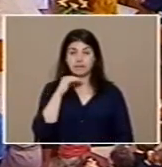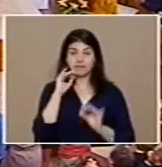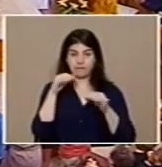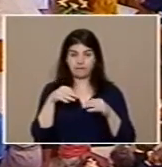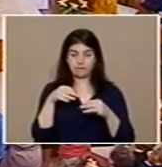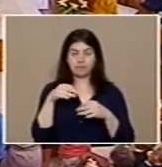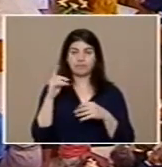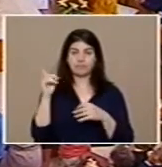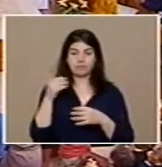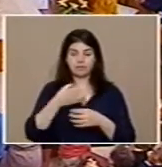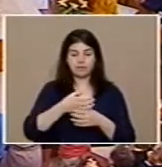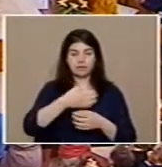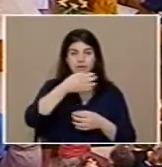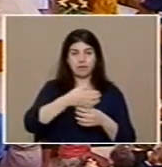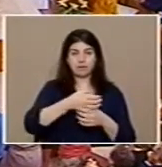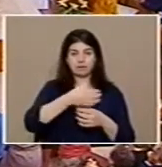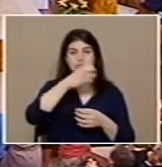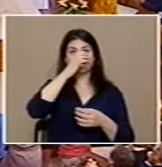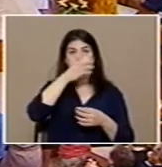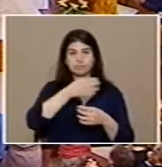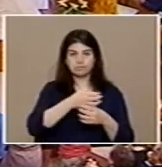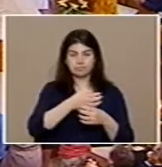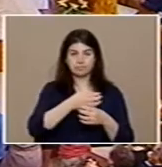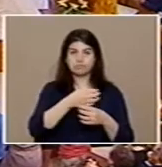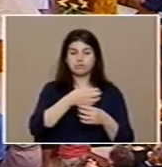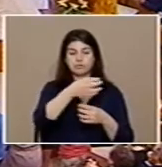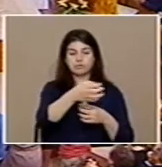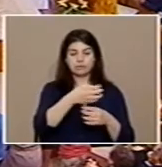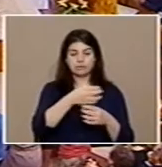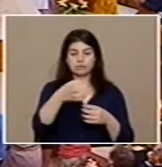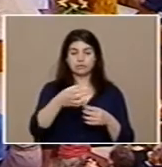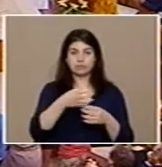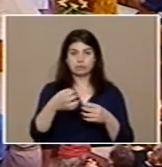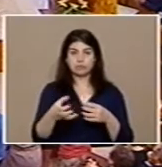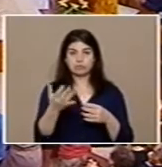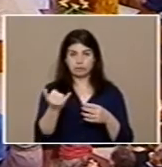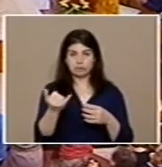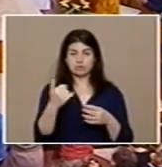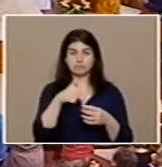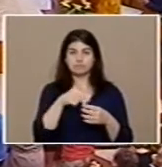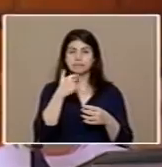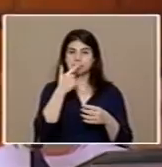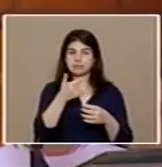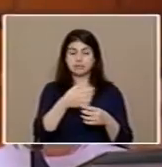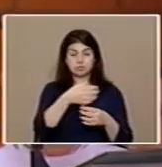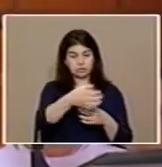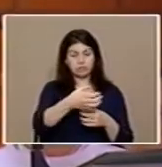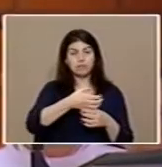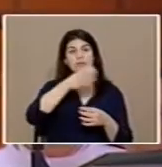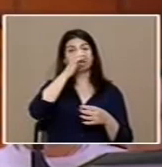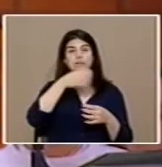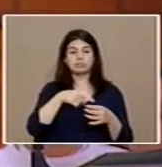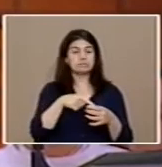cálice e dando Graças deu-lho aos seus discípulos dizendo tomai todos e bebei